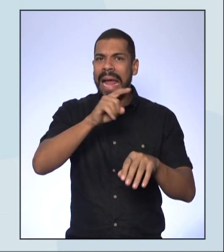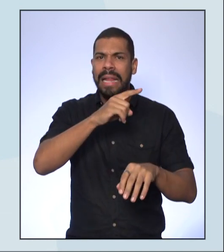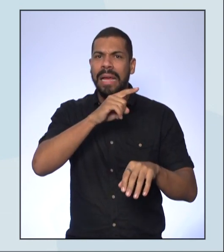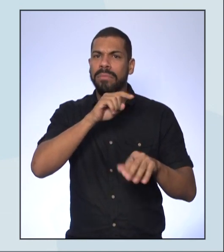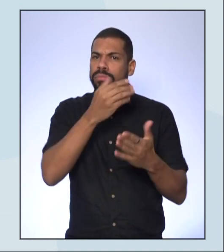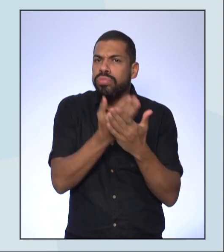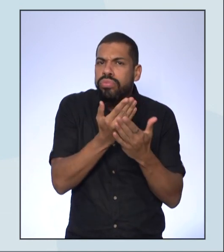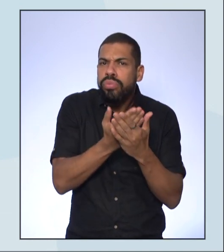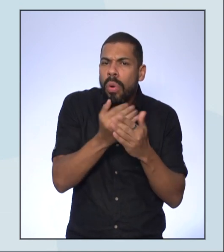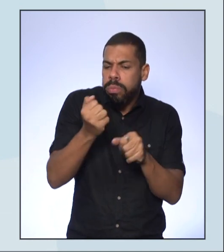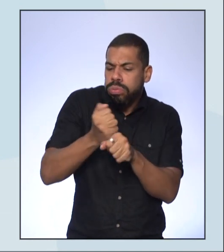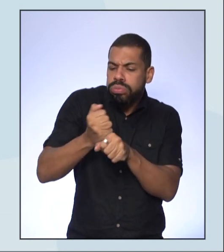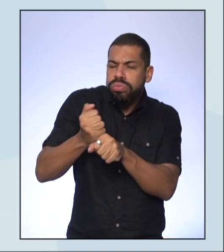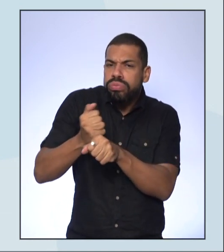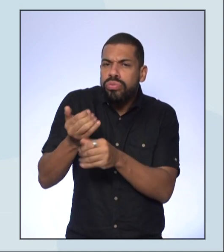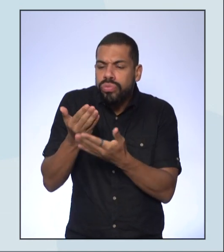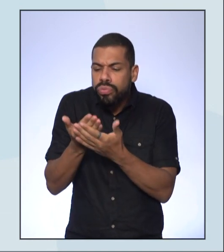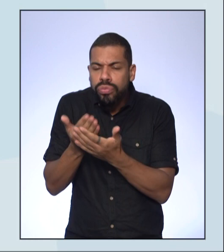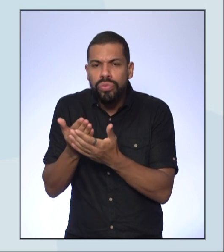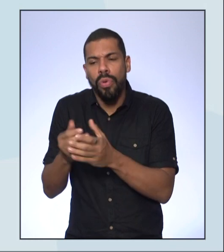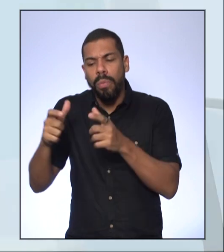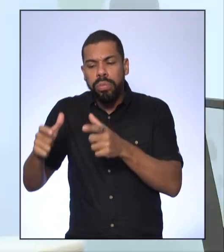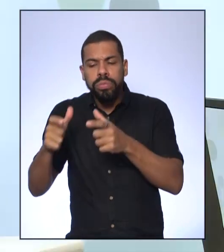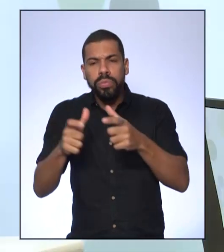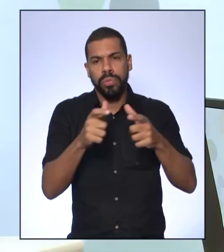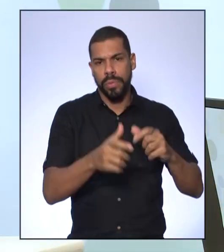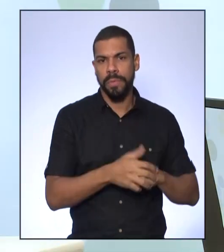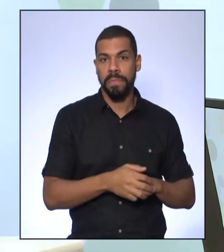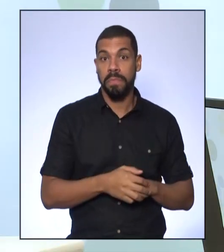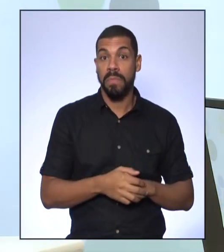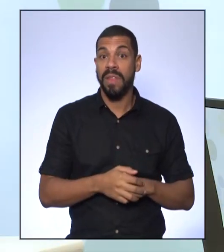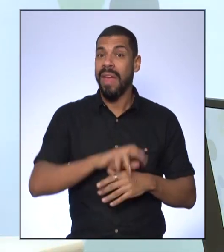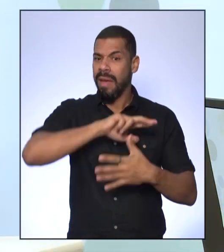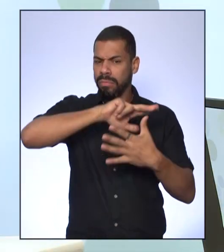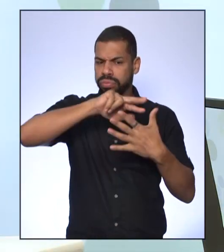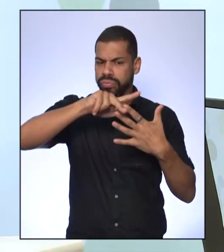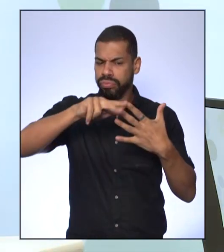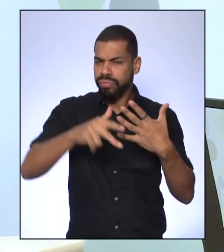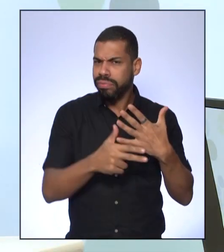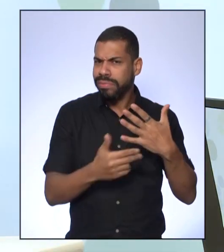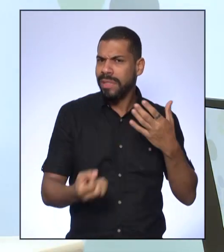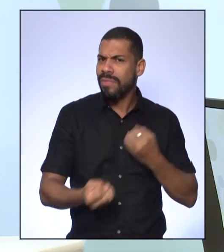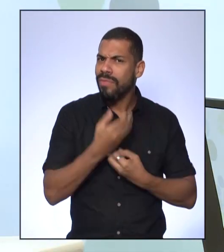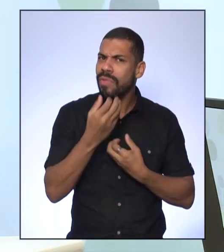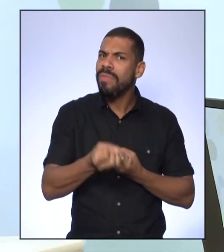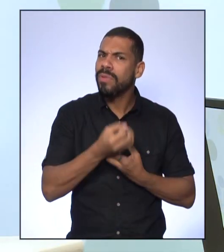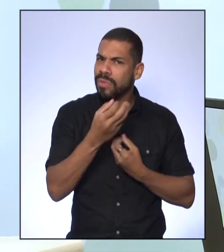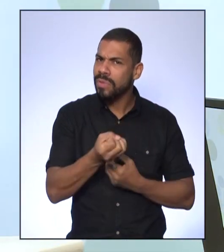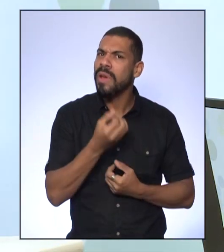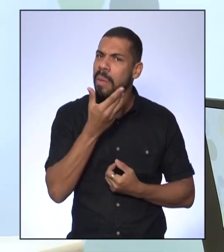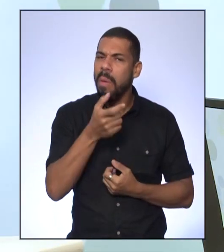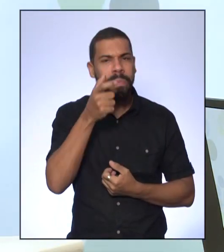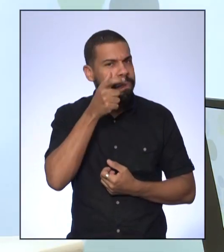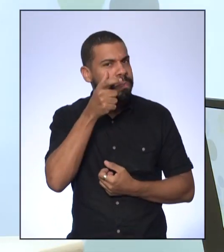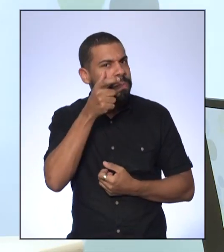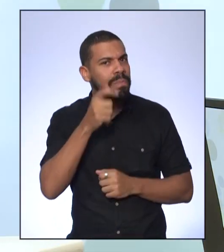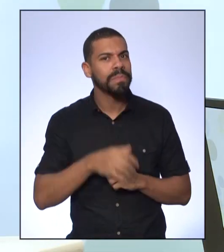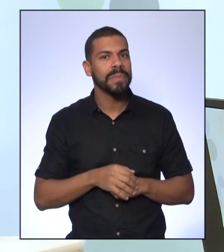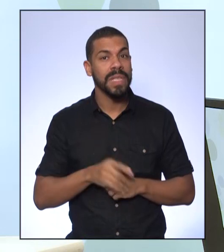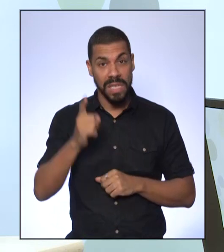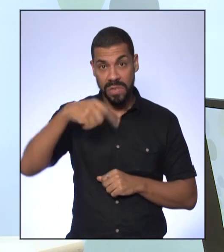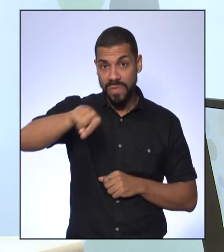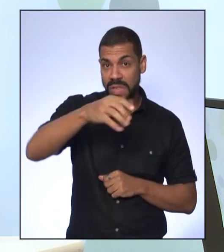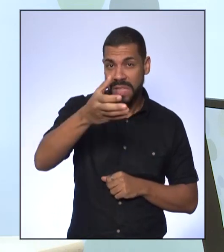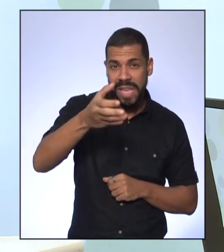professores podem utilizar esse material, e é um material bem rico, então fica a dica para vocês, tá? Ou para os alunos também que